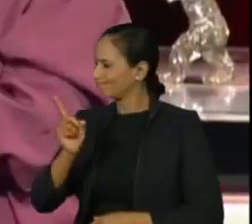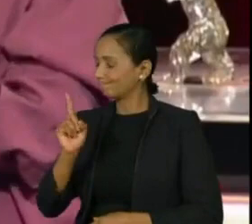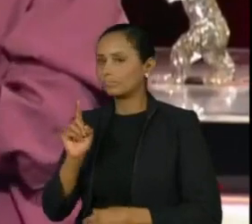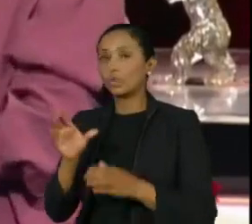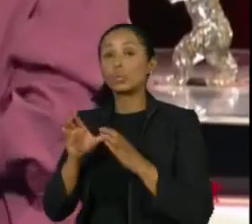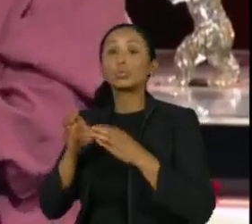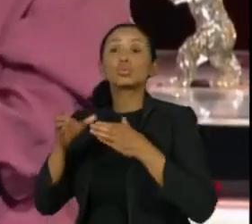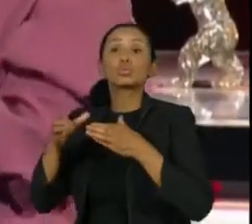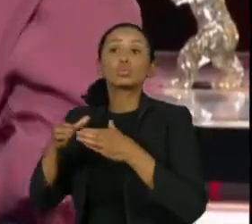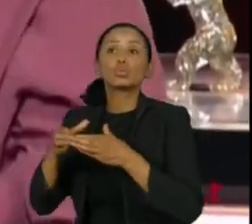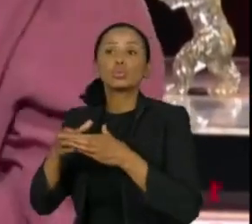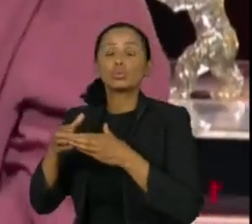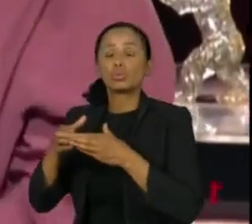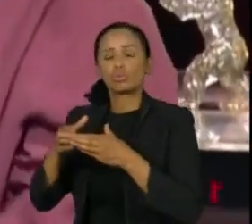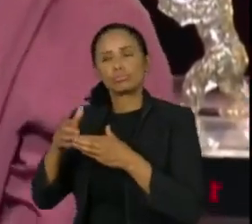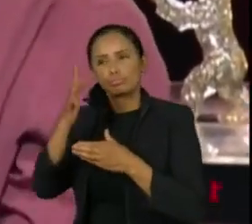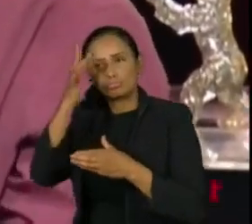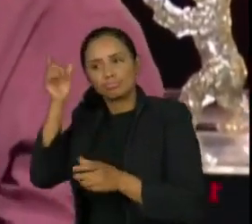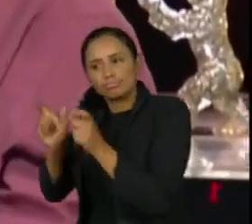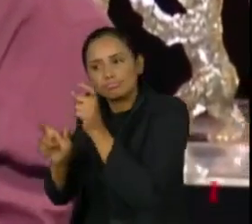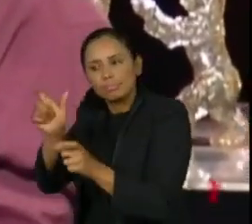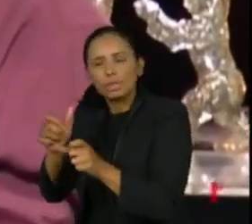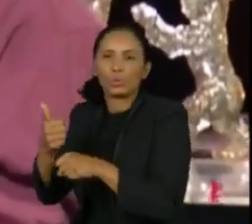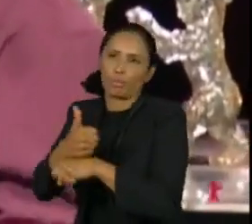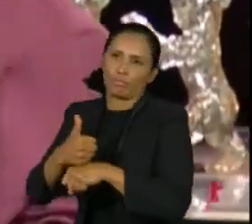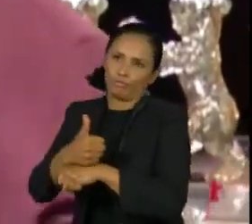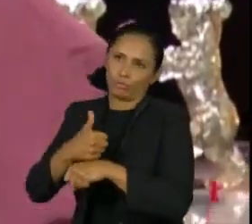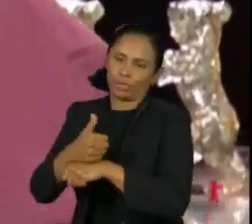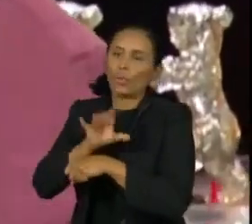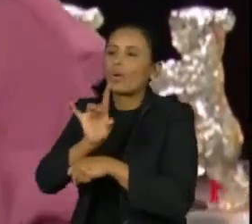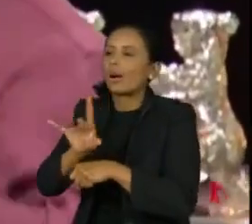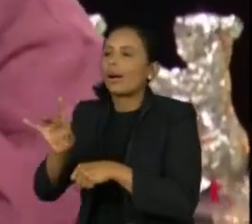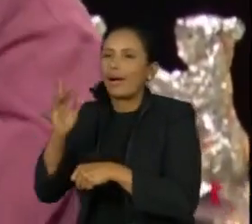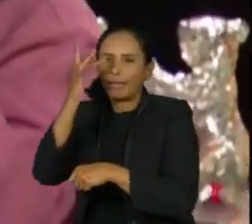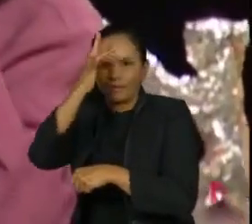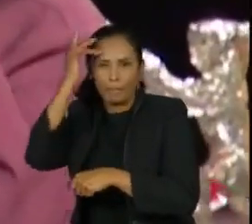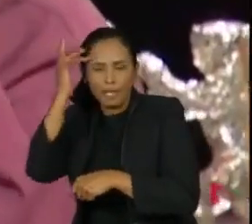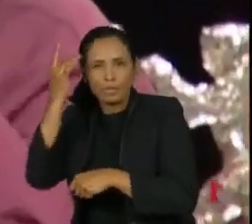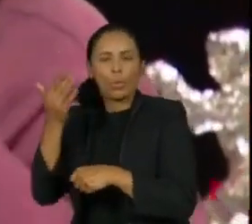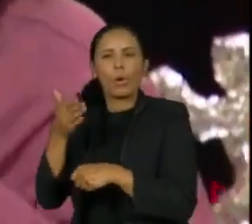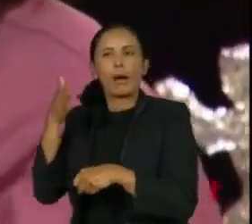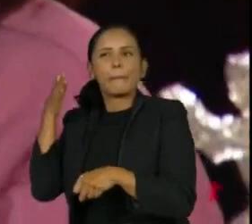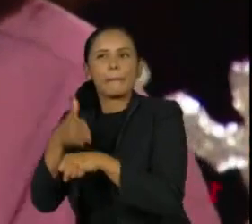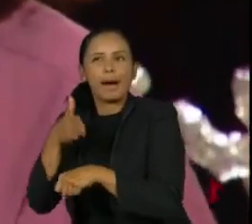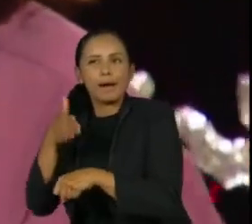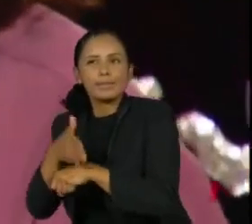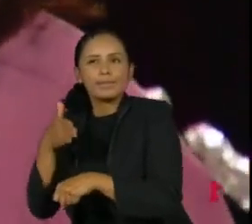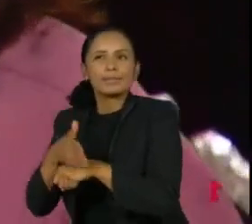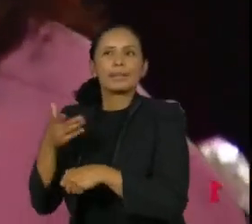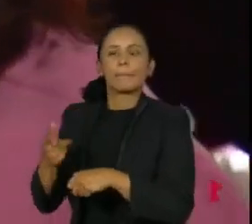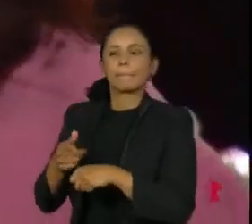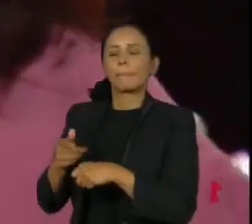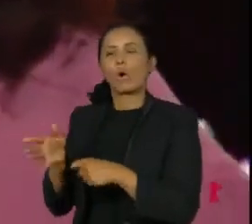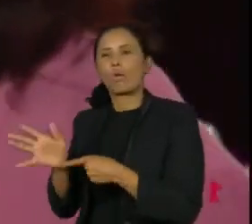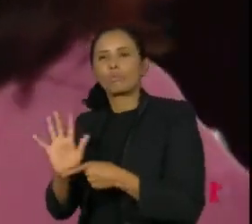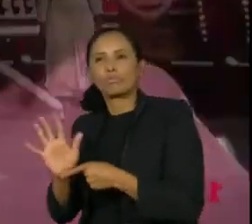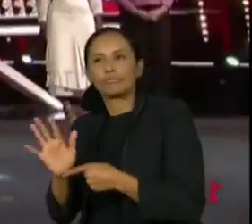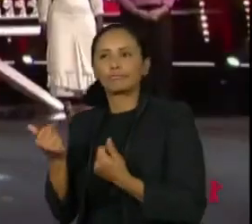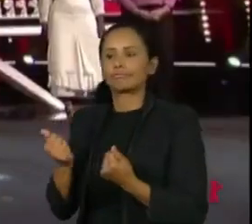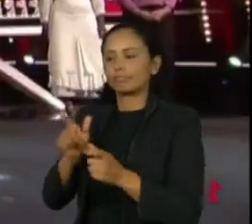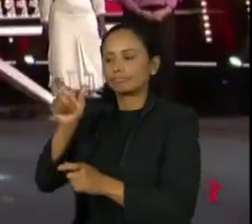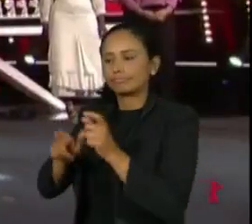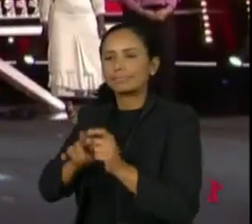você faz com outras pessoas, e eu acho que cada pessoa que esteve que construiu esse filme é